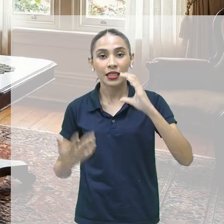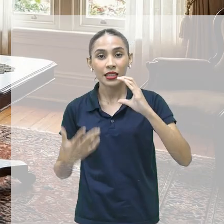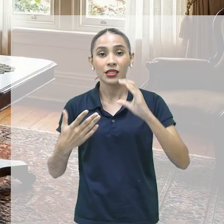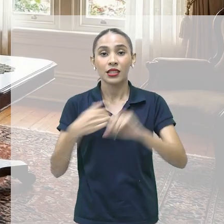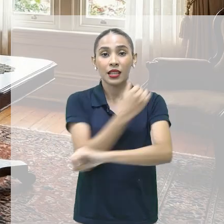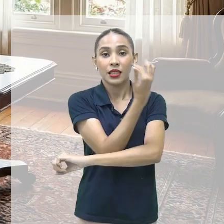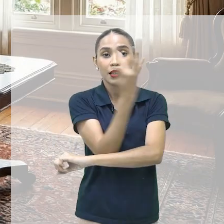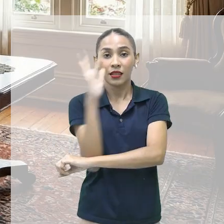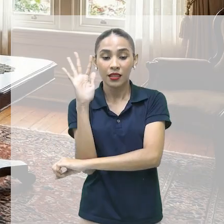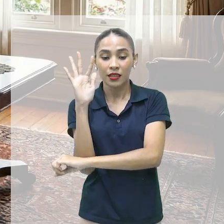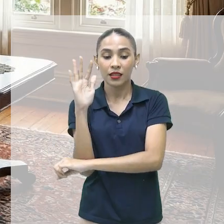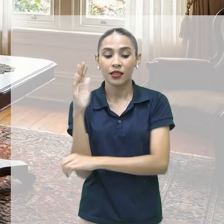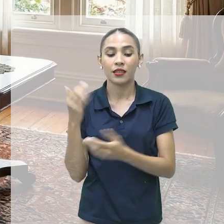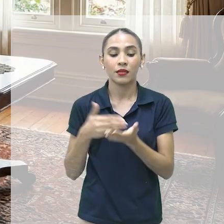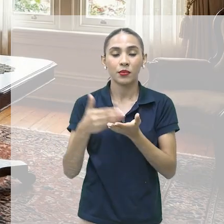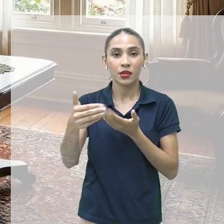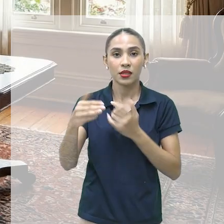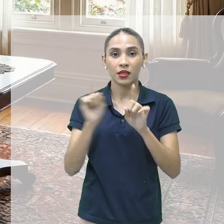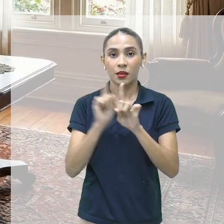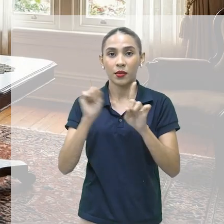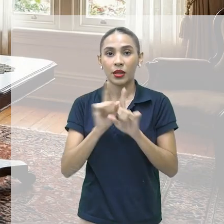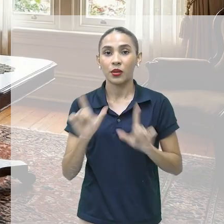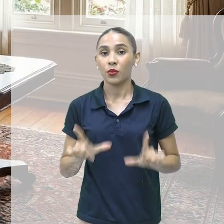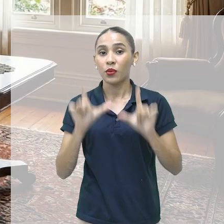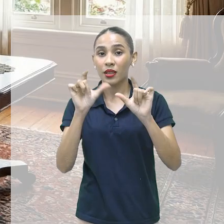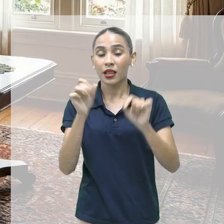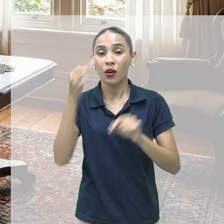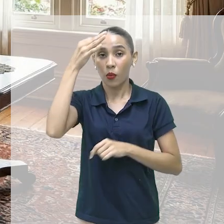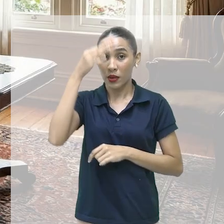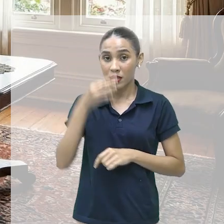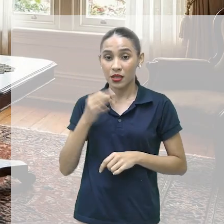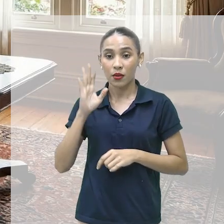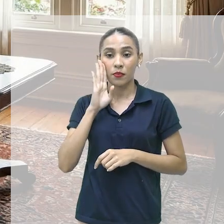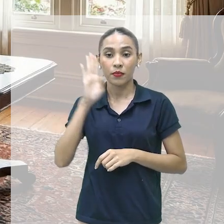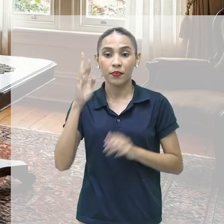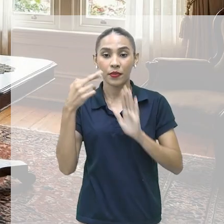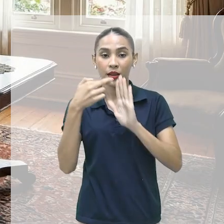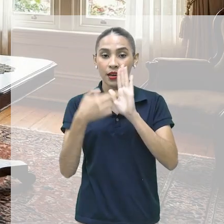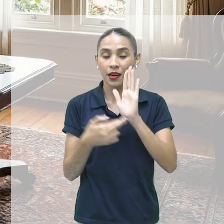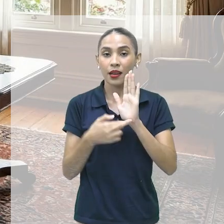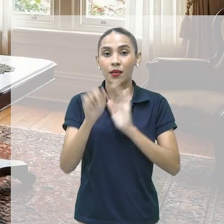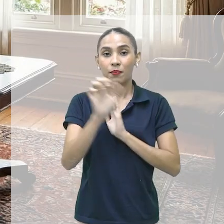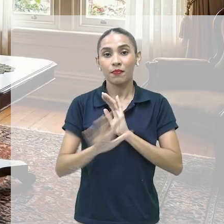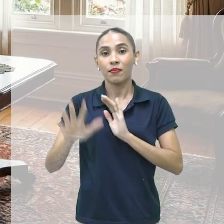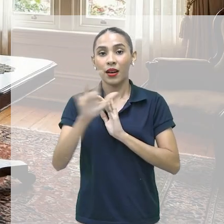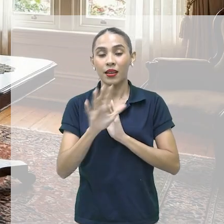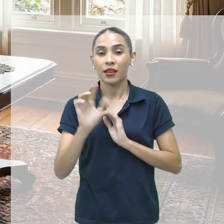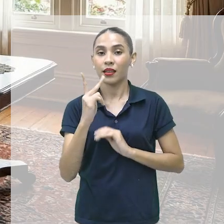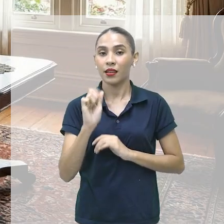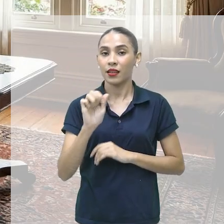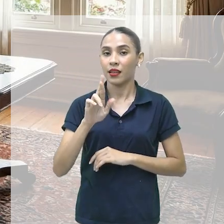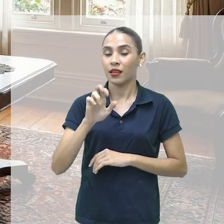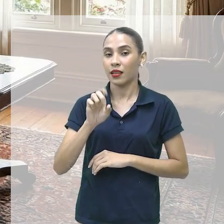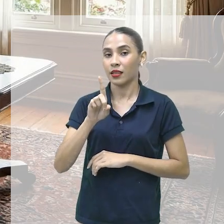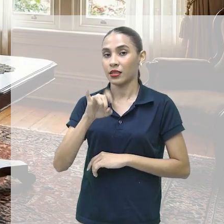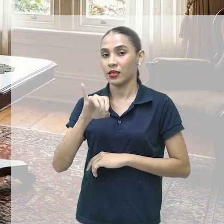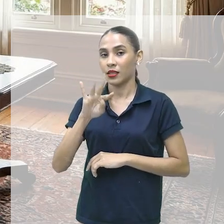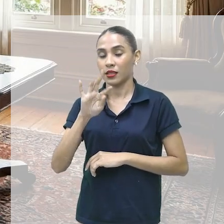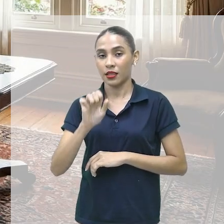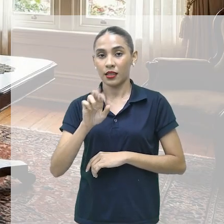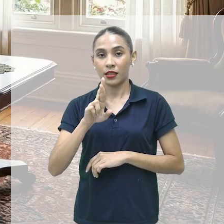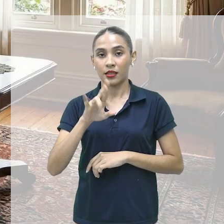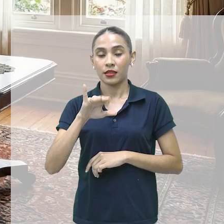plantas estabeleceram os fundamentos para a compreensão dos princípios básicos da